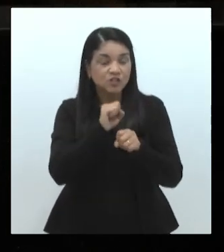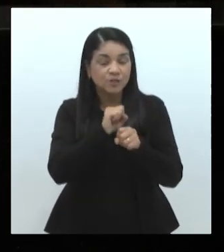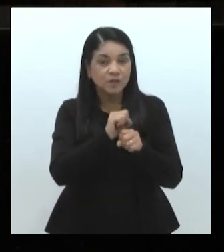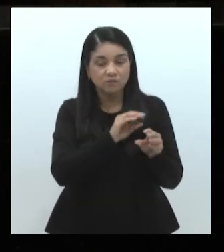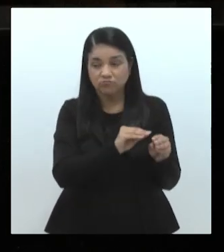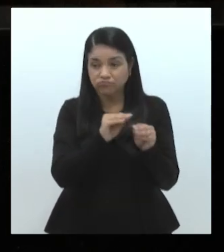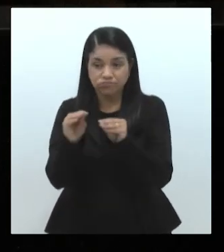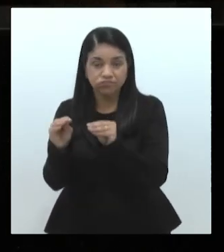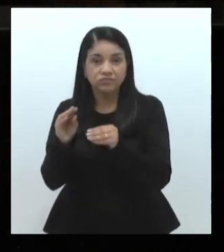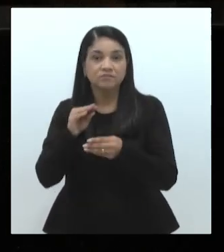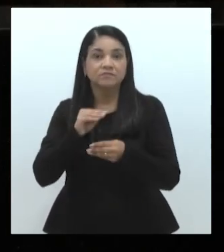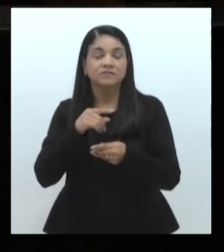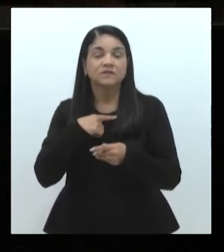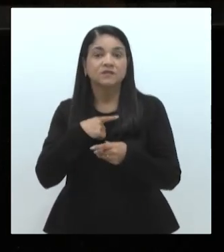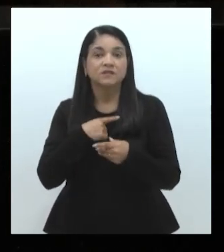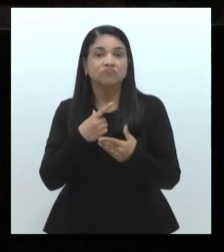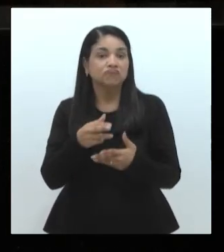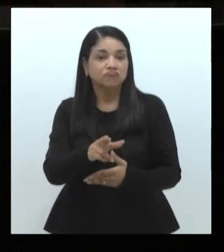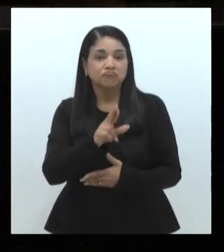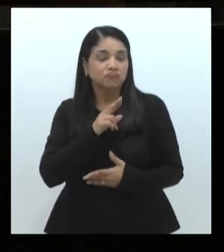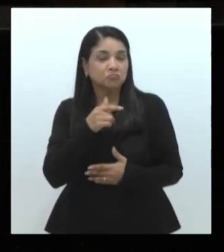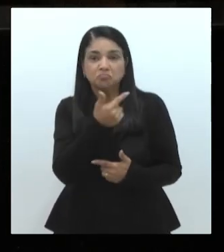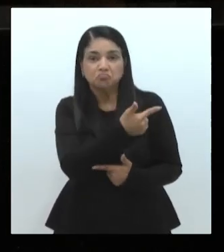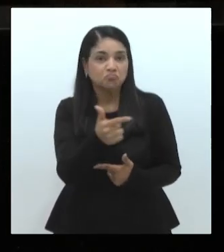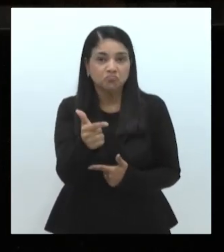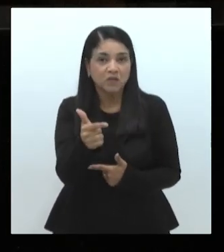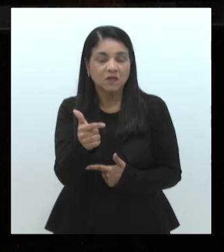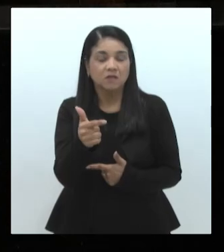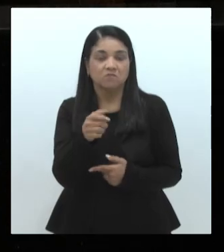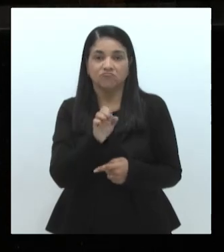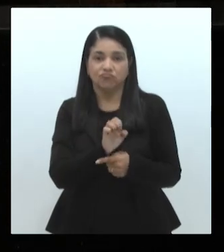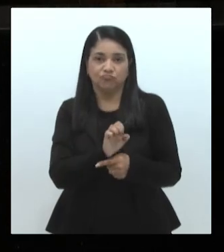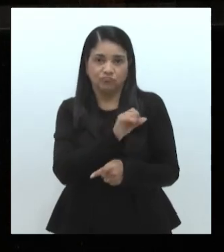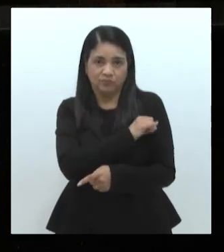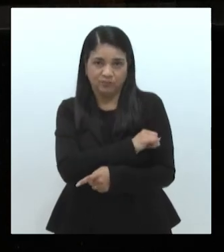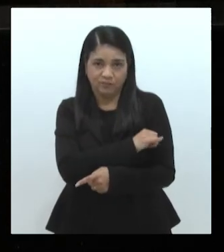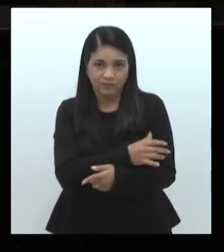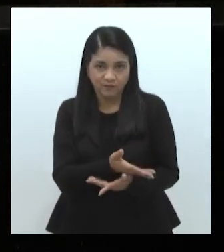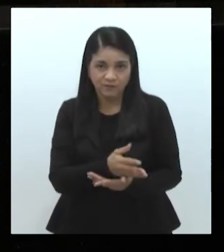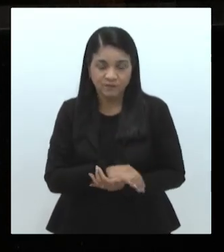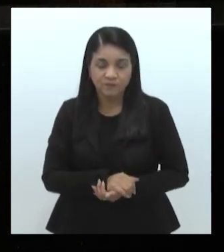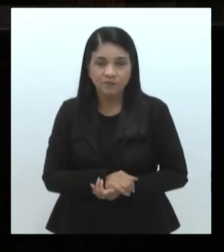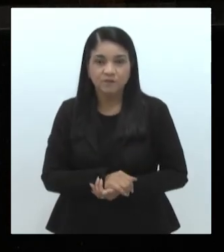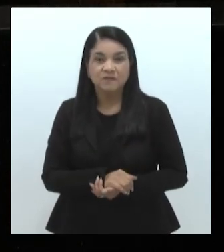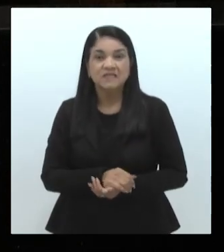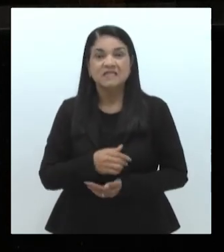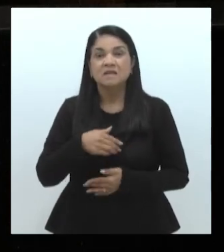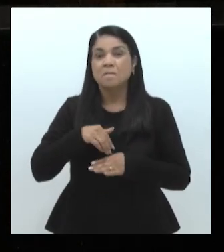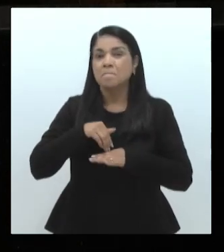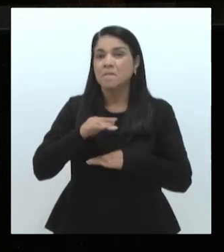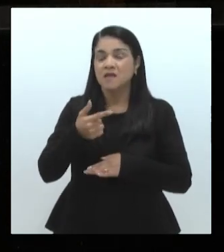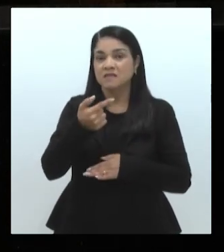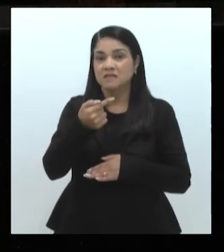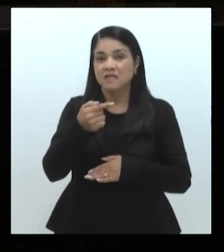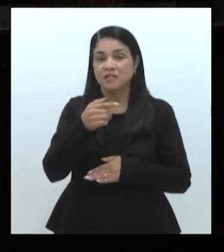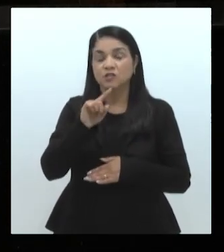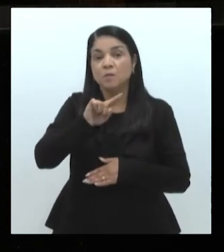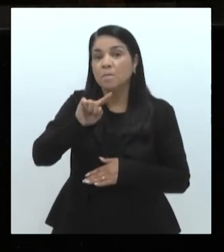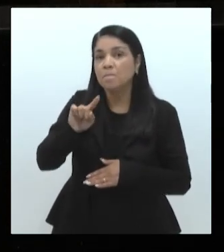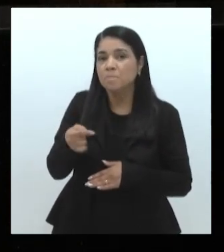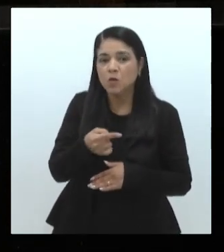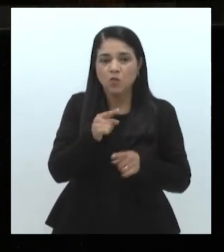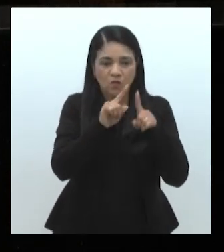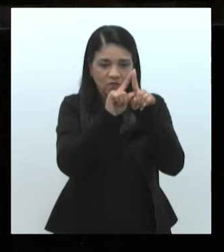sem acesso a respostas concretas por parte do Estado. São mais de 7.000 servidores,